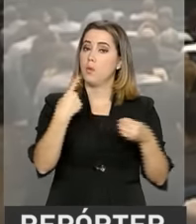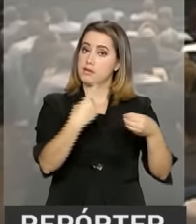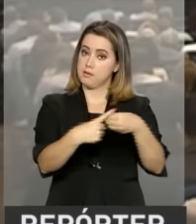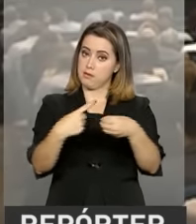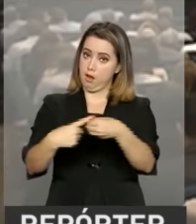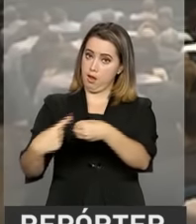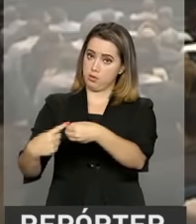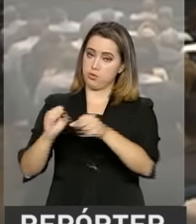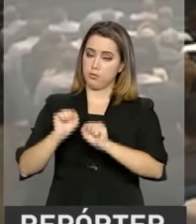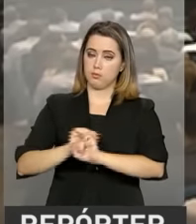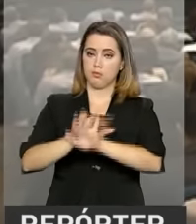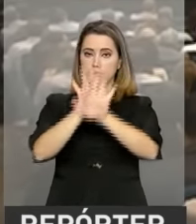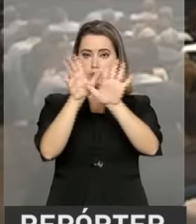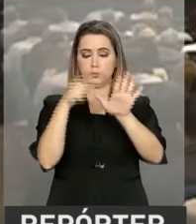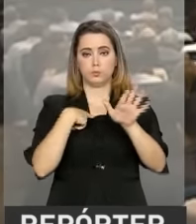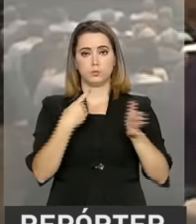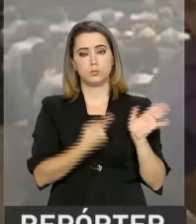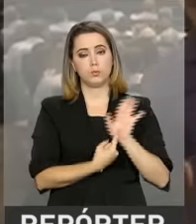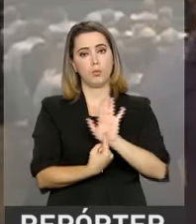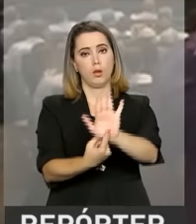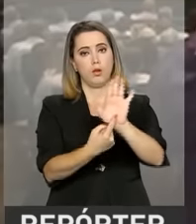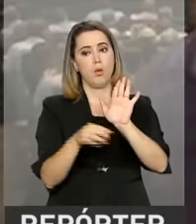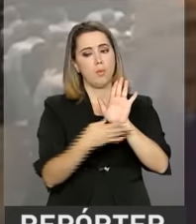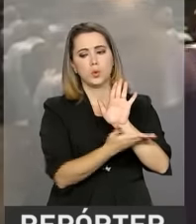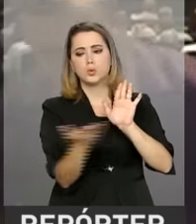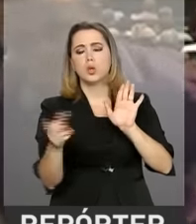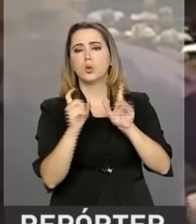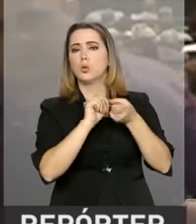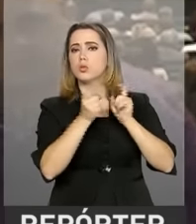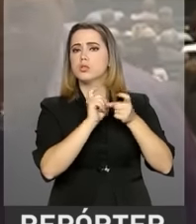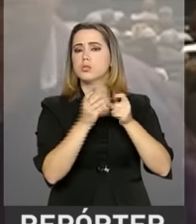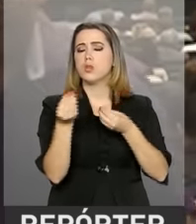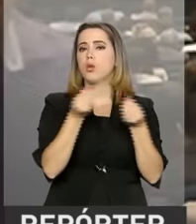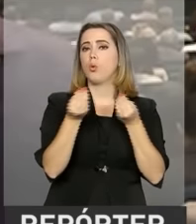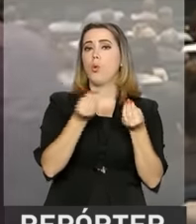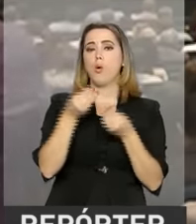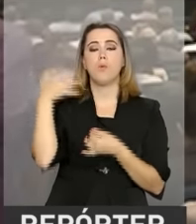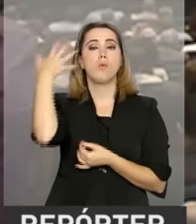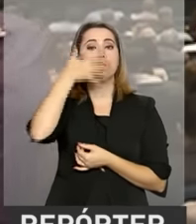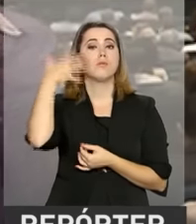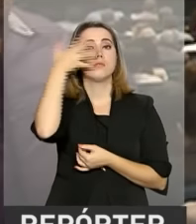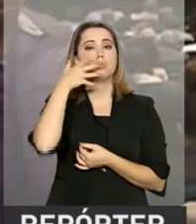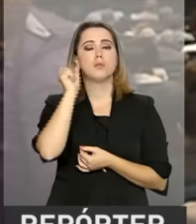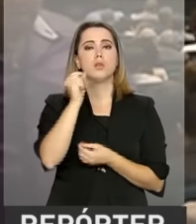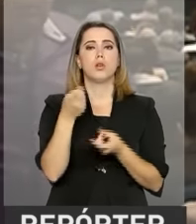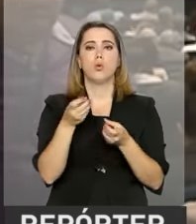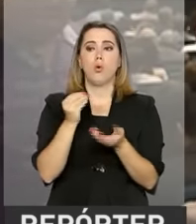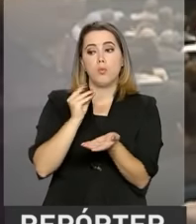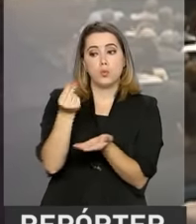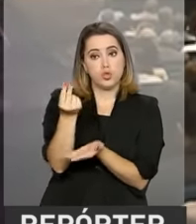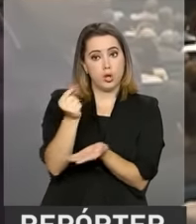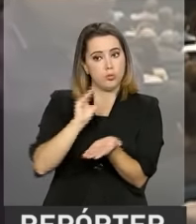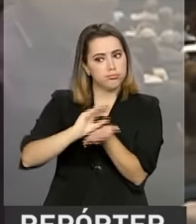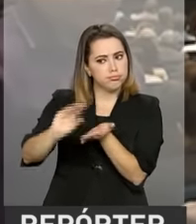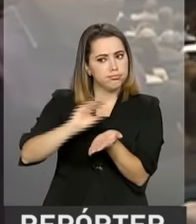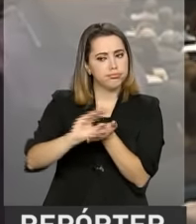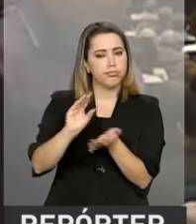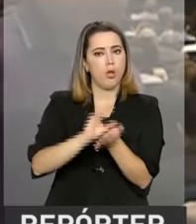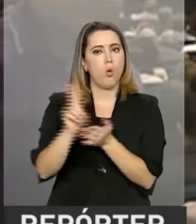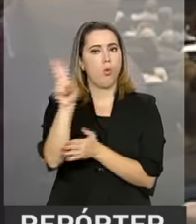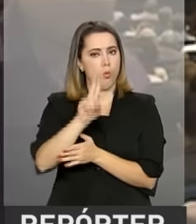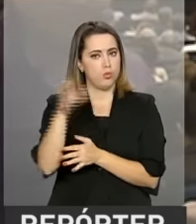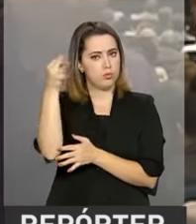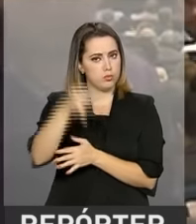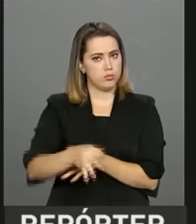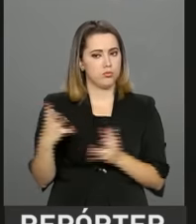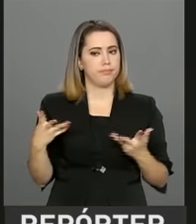leva aos administradores municipais de todo o Brasil orientações sobre como aplicar os recursos públicos com mais eficiência